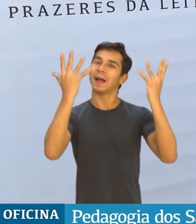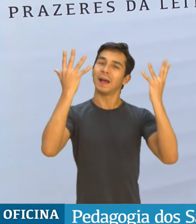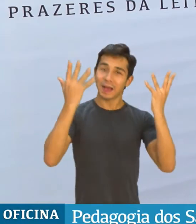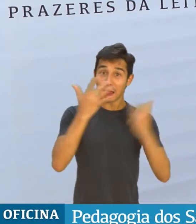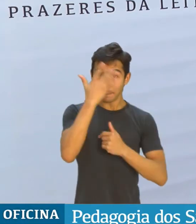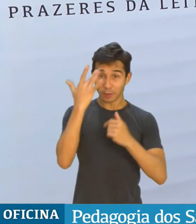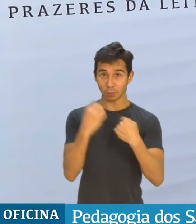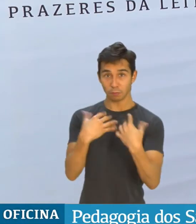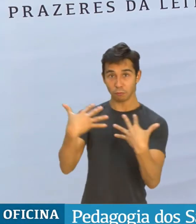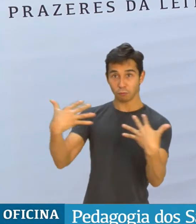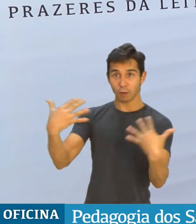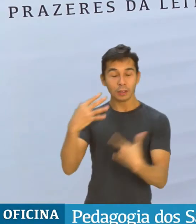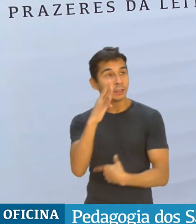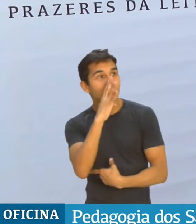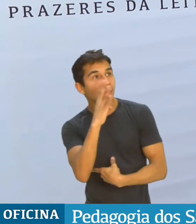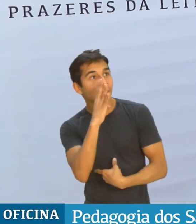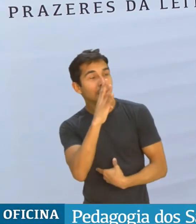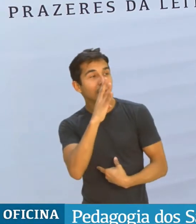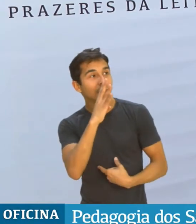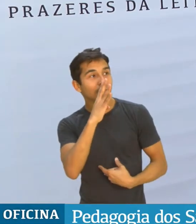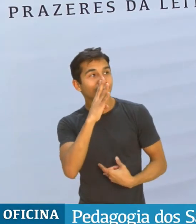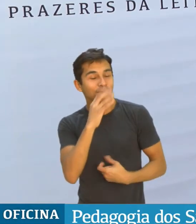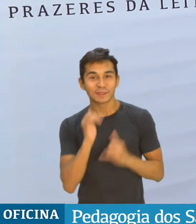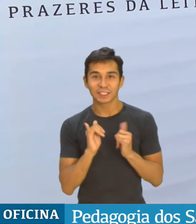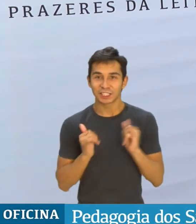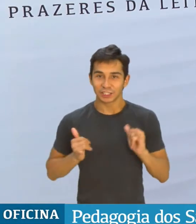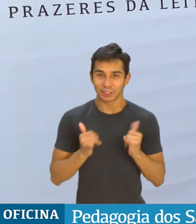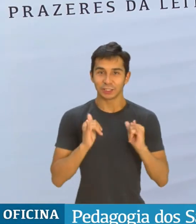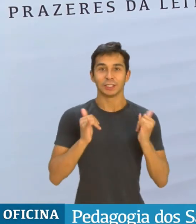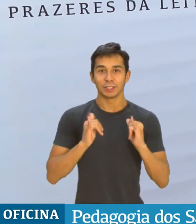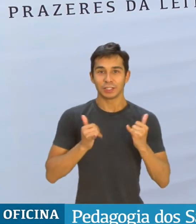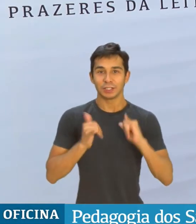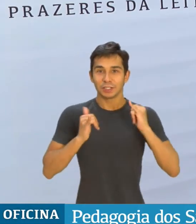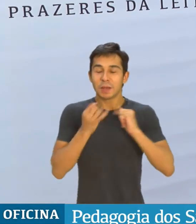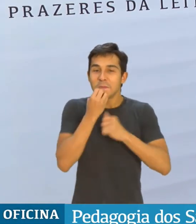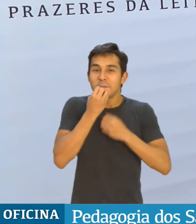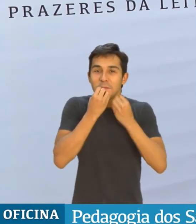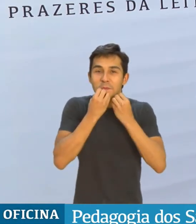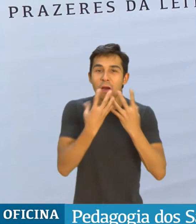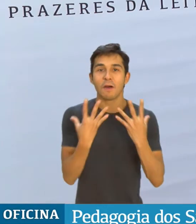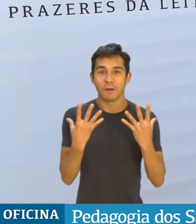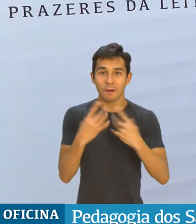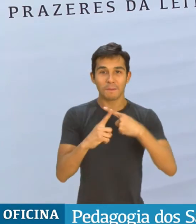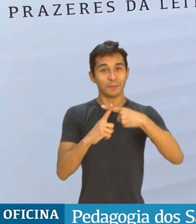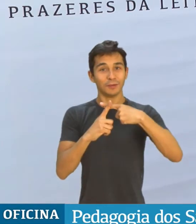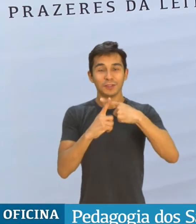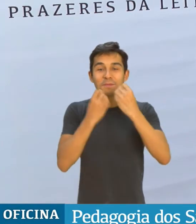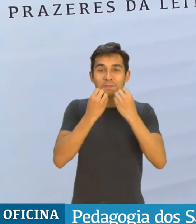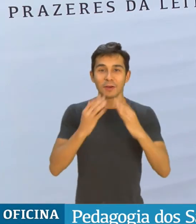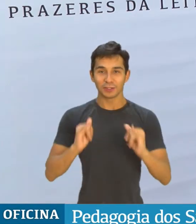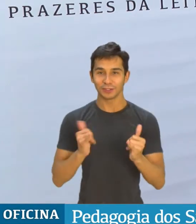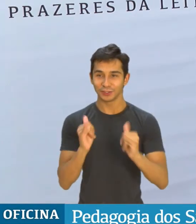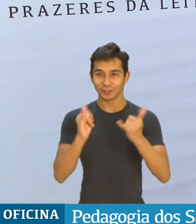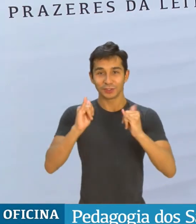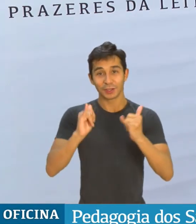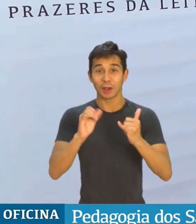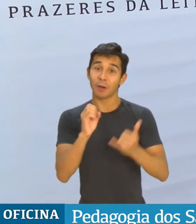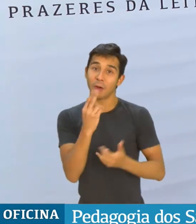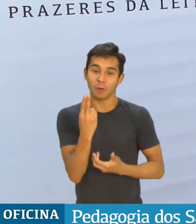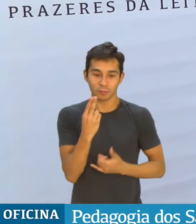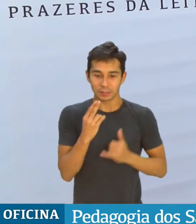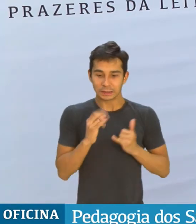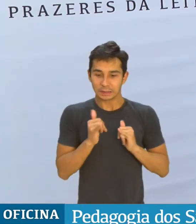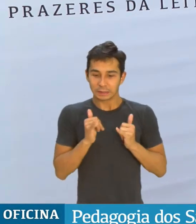pessoas saiam de lá com uma energia vibrando alguma coisa boa ou alguma